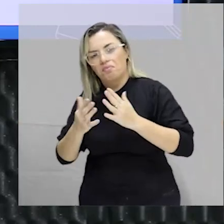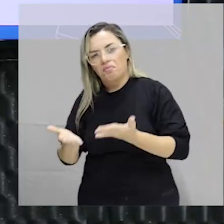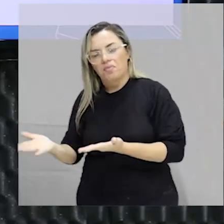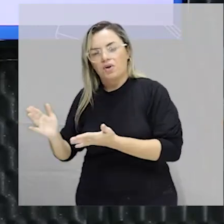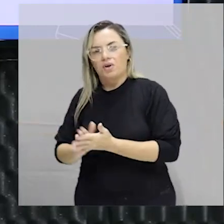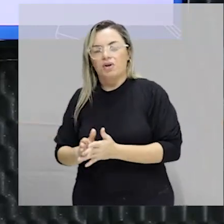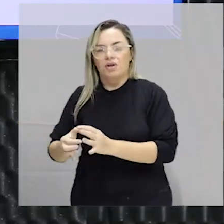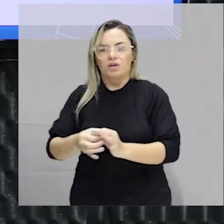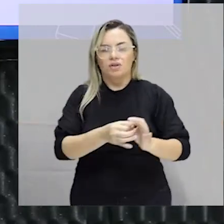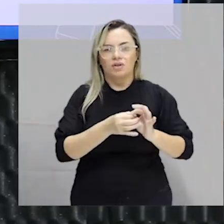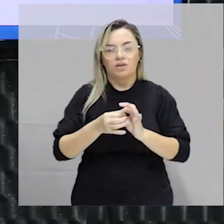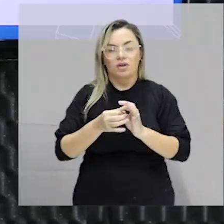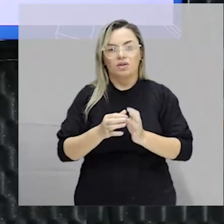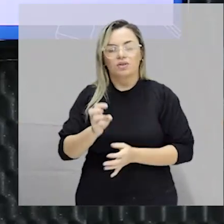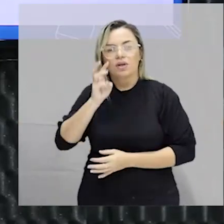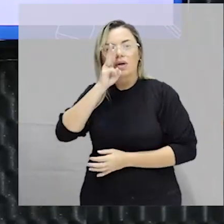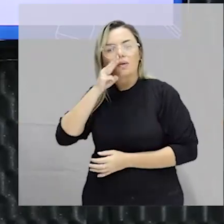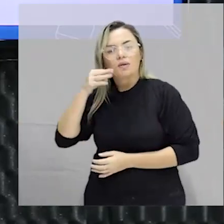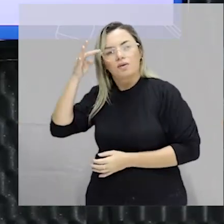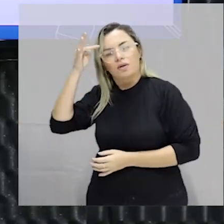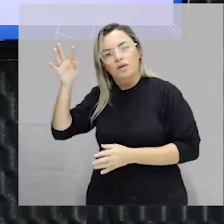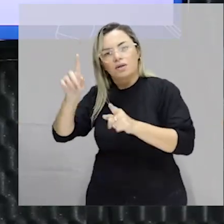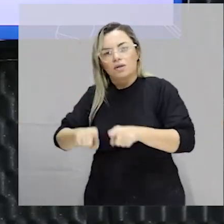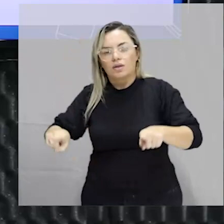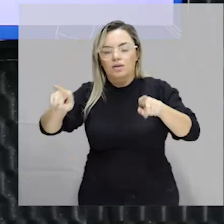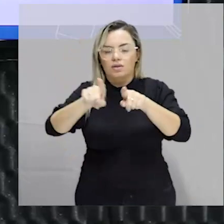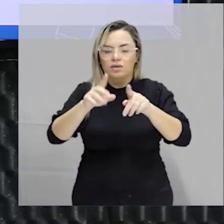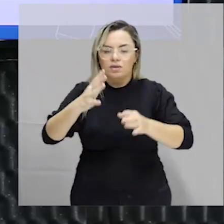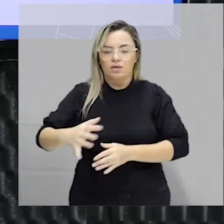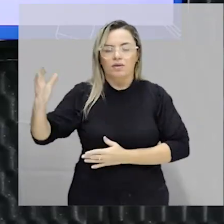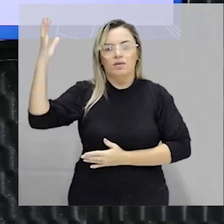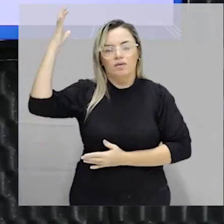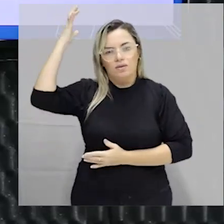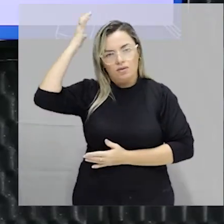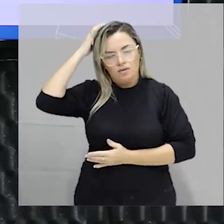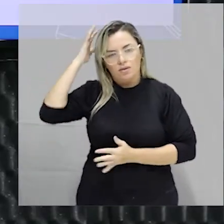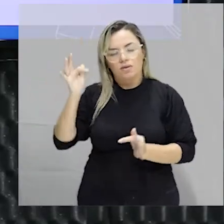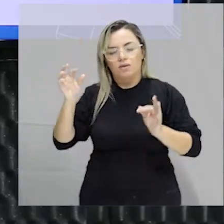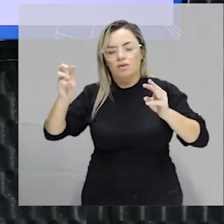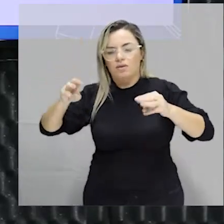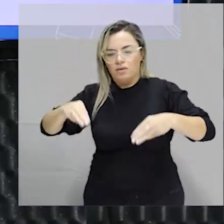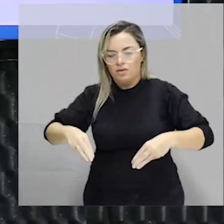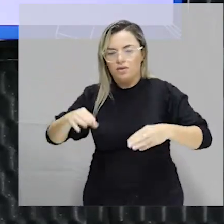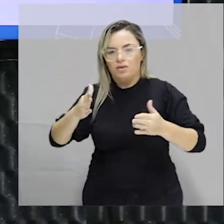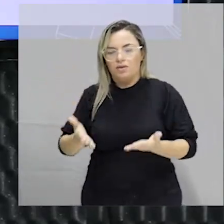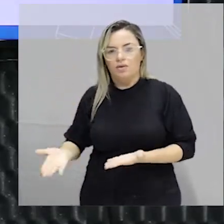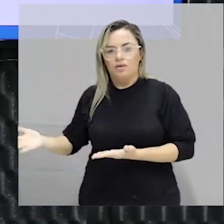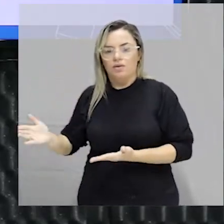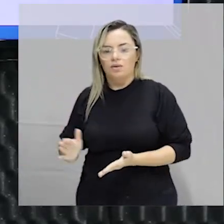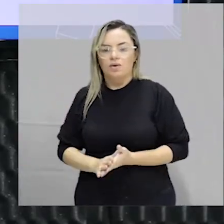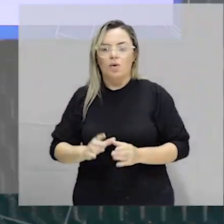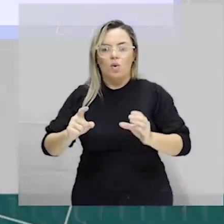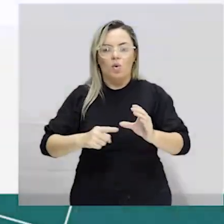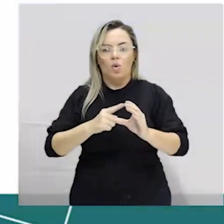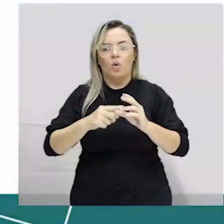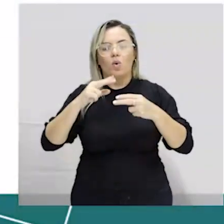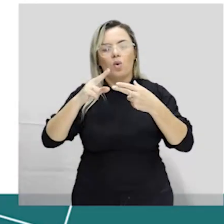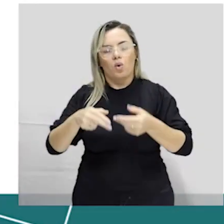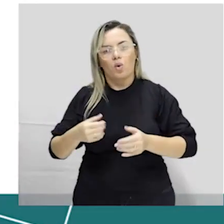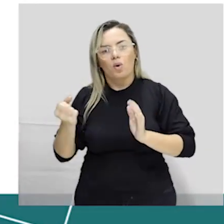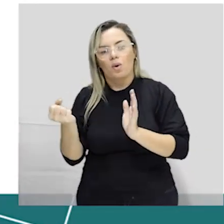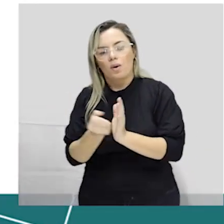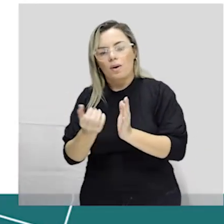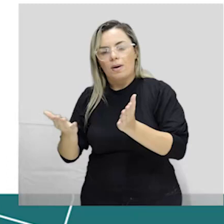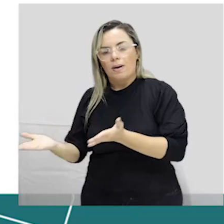dois teóricos, né? A forma perfeita, a forma ideal, a etapa final de todo esse processo, para ele seria o comunismo.